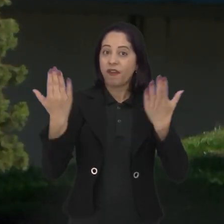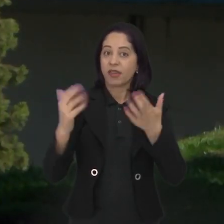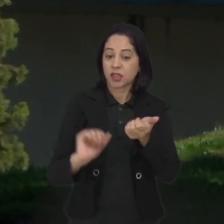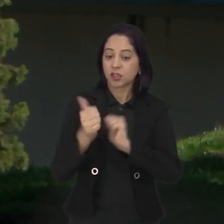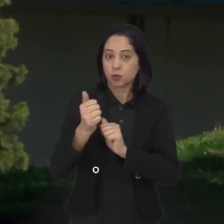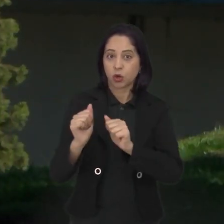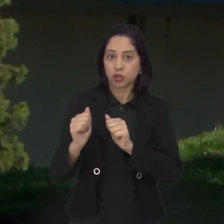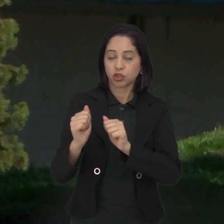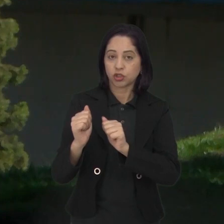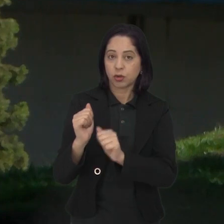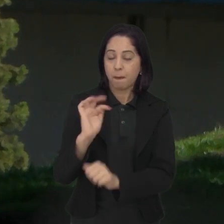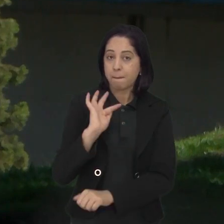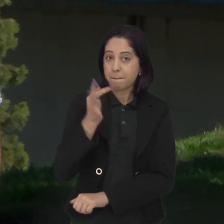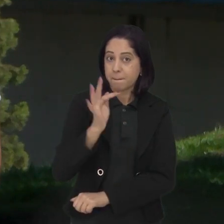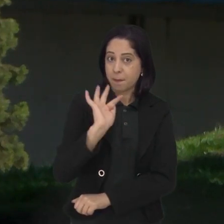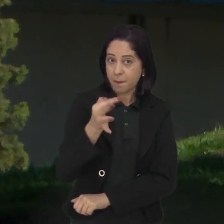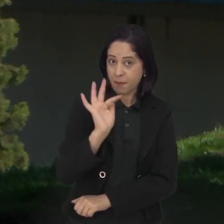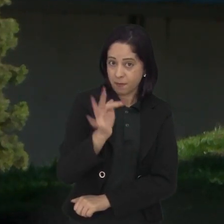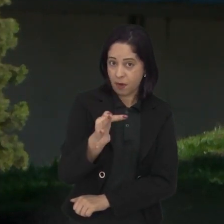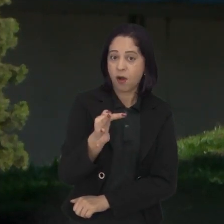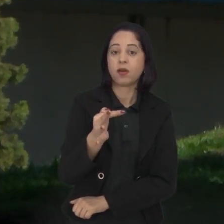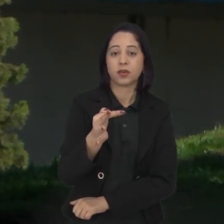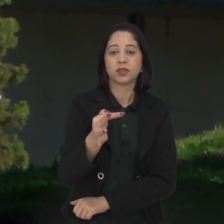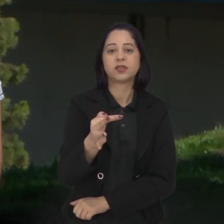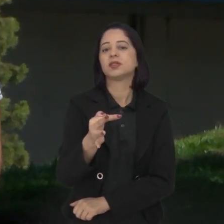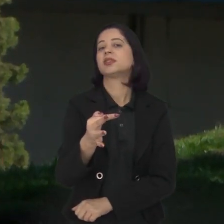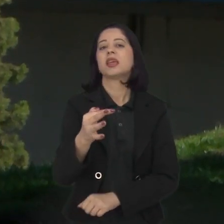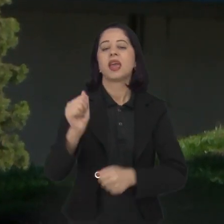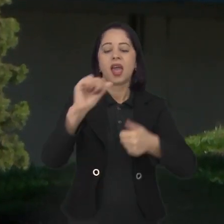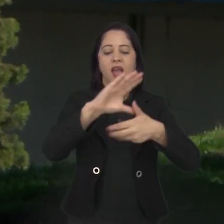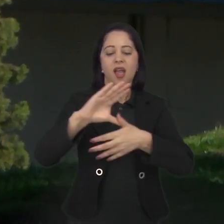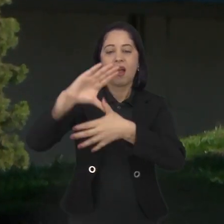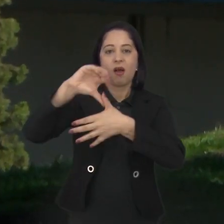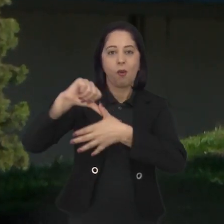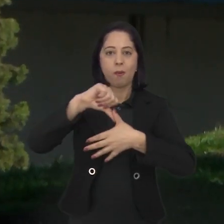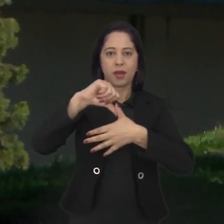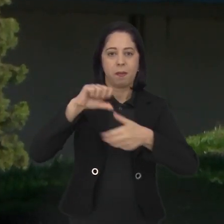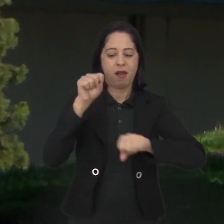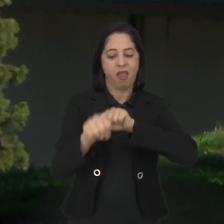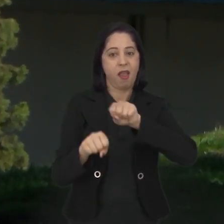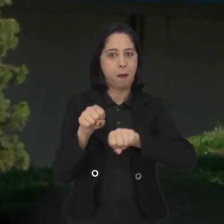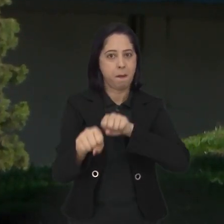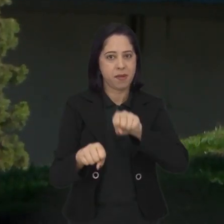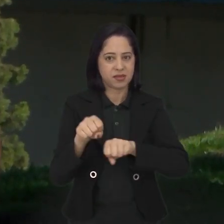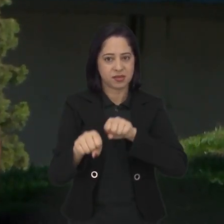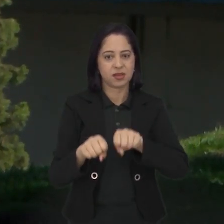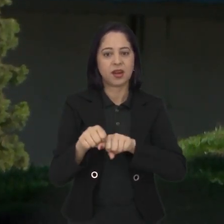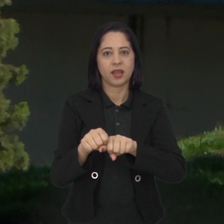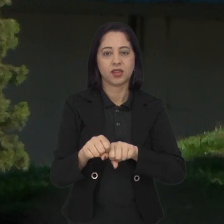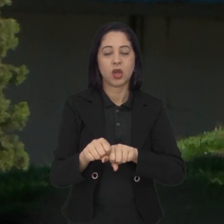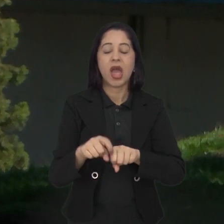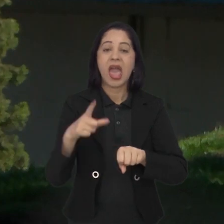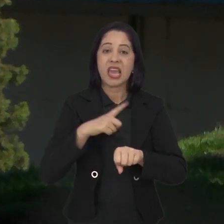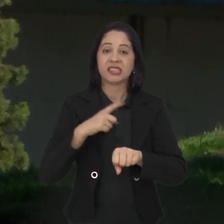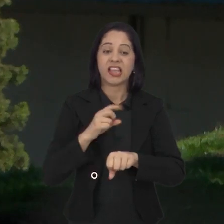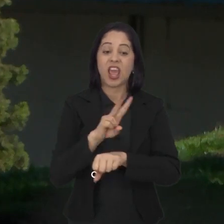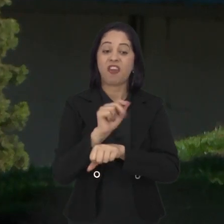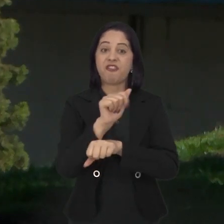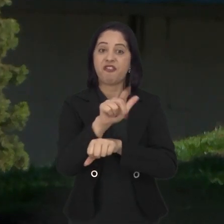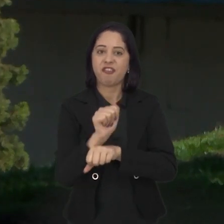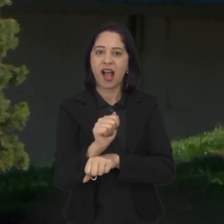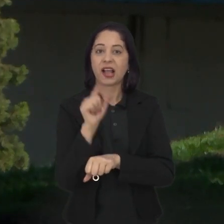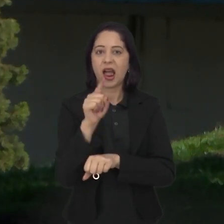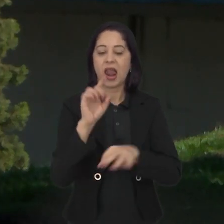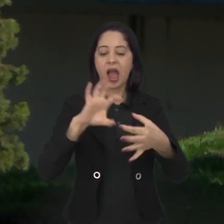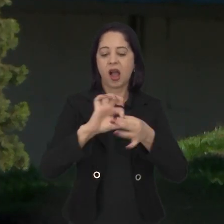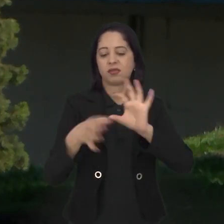de impacto que acontecerá aqui em São José dos Campos será o Pan-Americano de Ciclismo, que vale vaga para os Jogos Olímpicos de